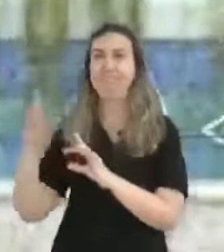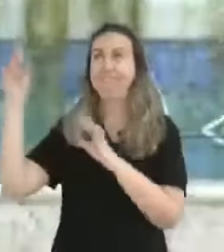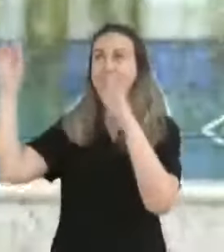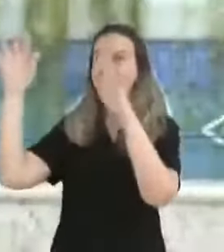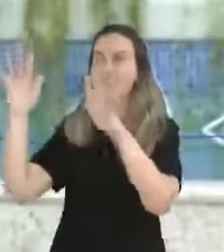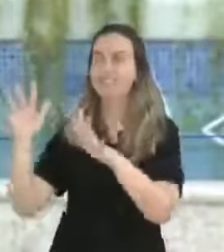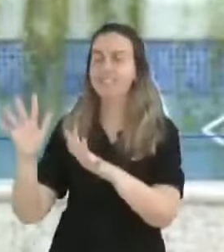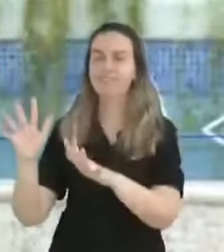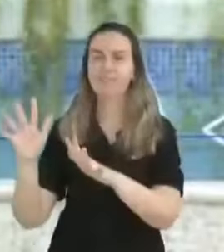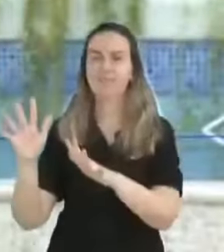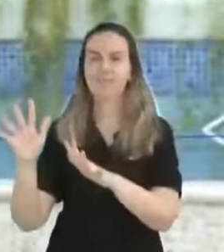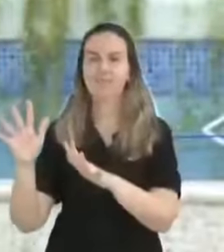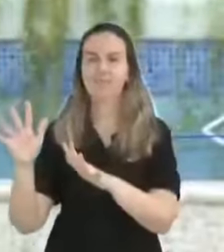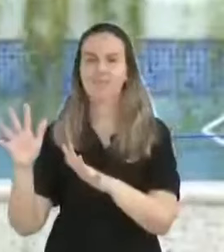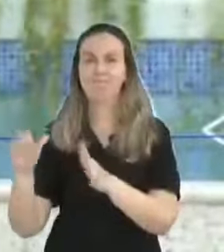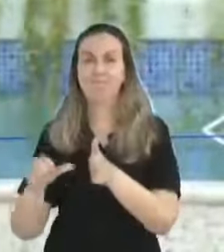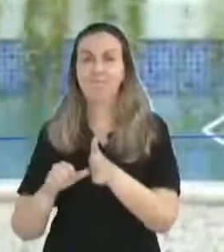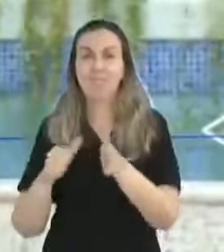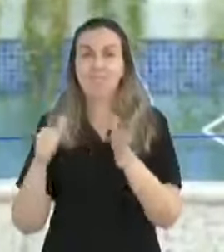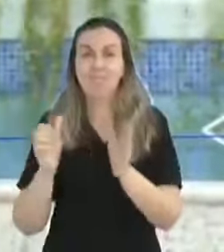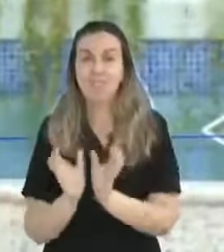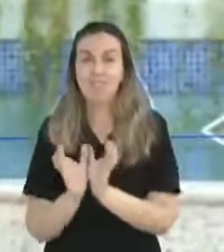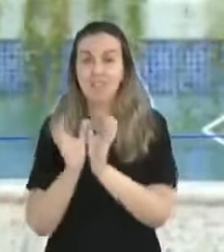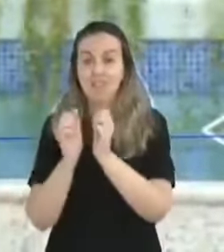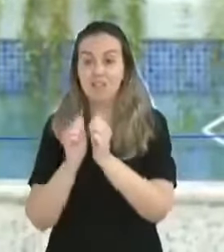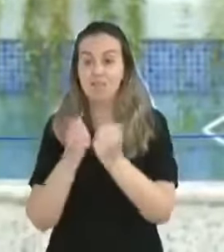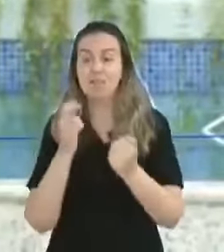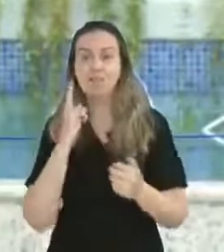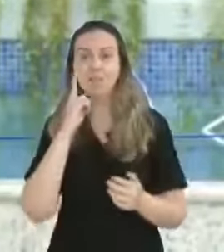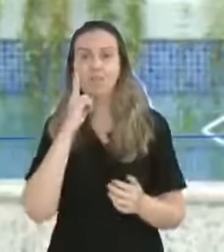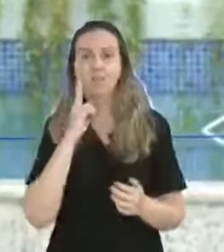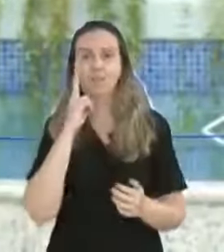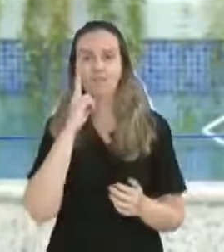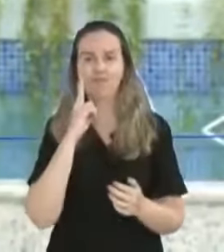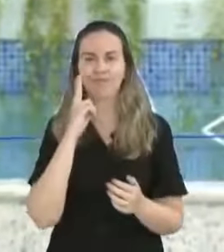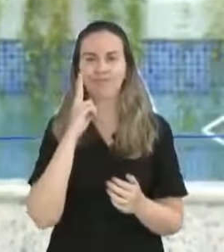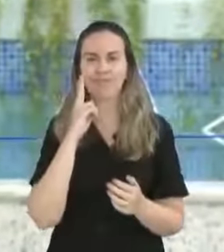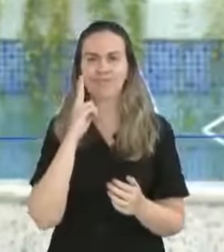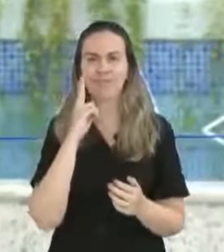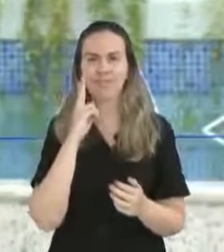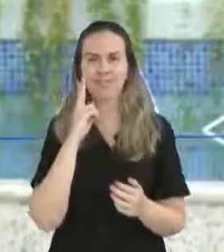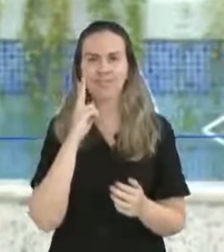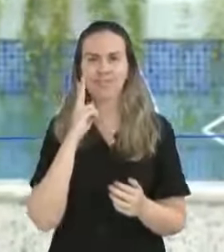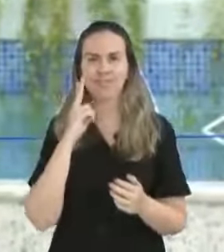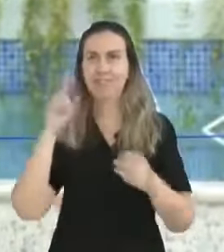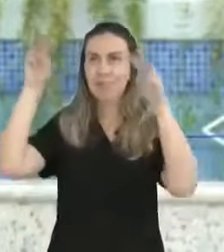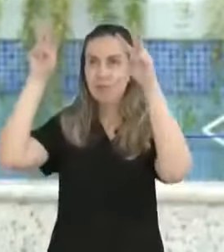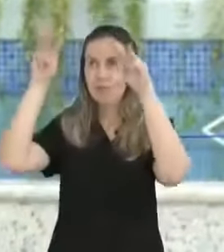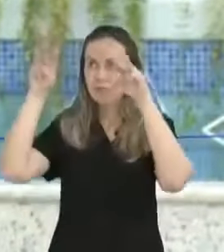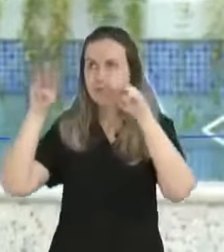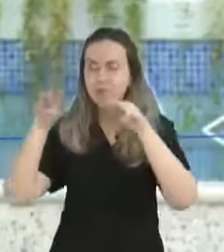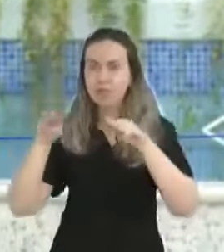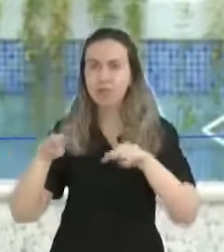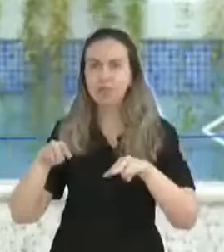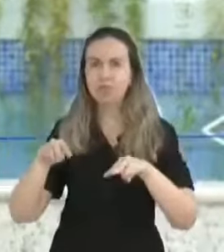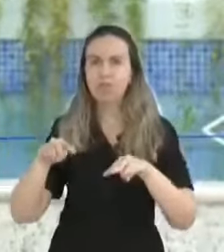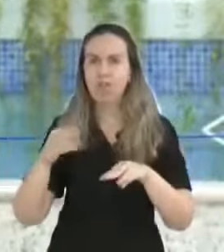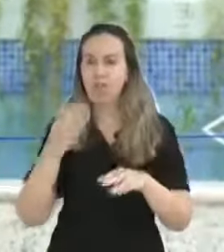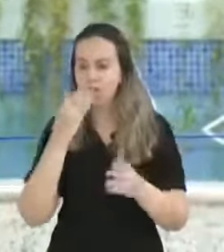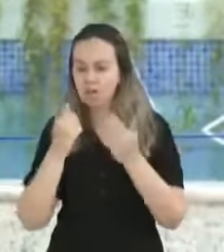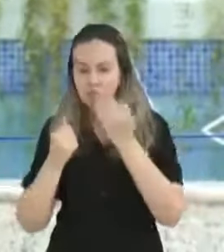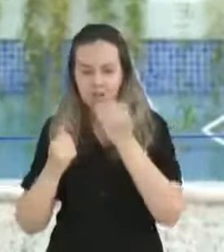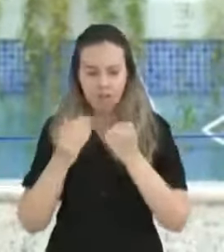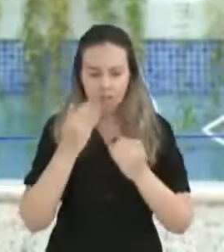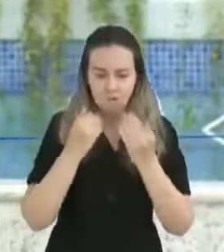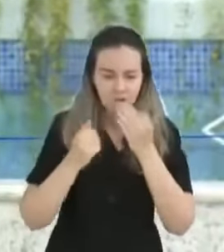lá que participou da primeira ceia, foi lá que o maná cessou e o povo passou a comer das novidades da